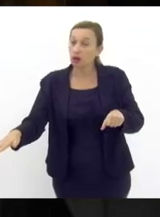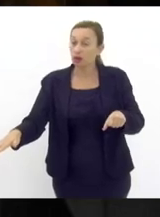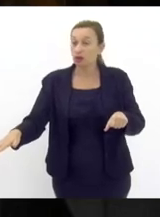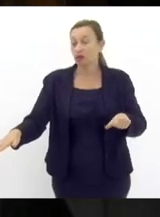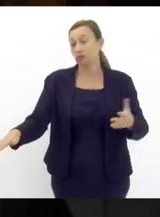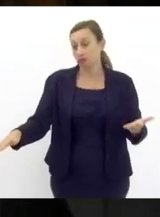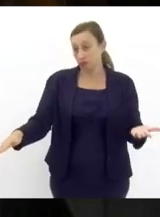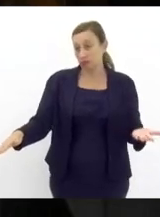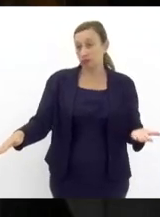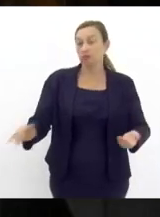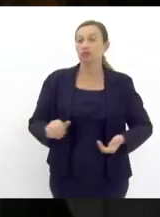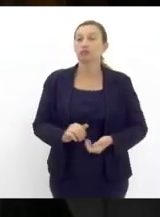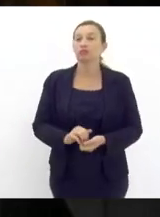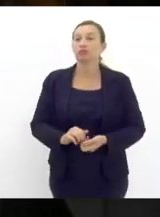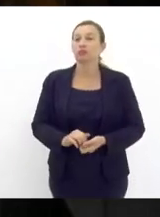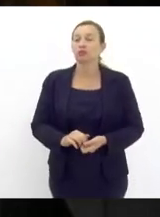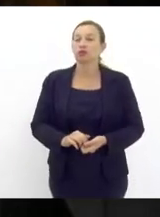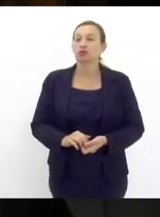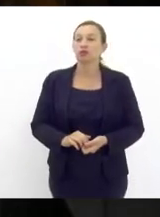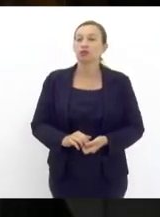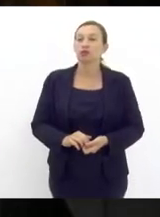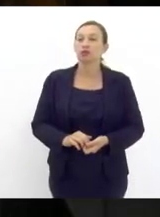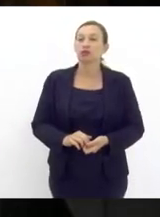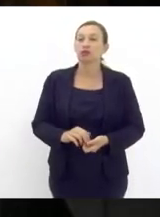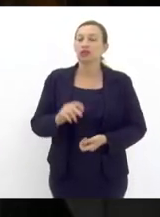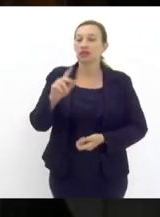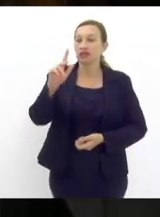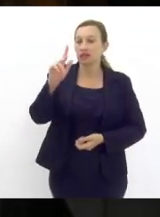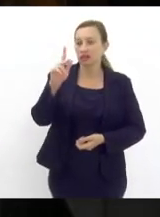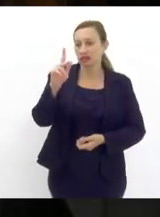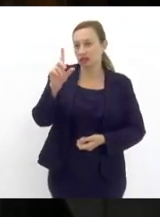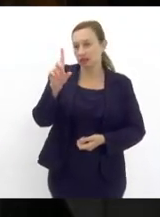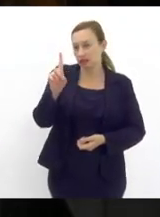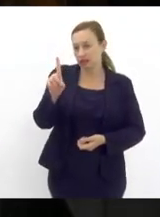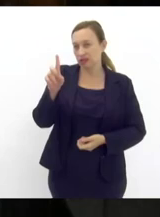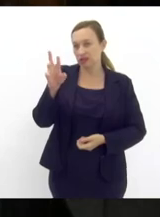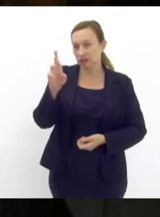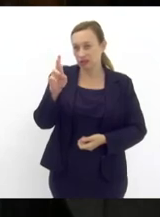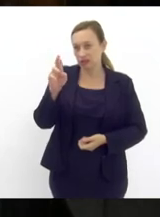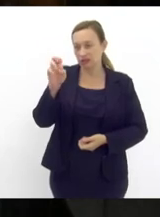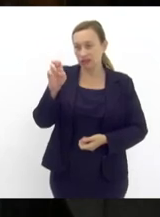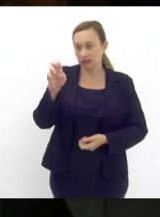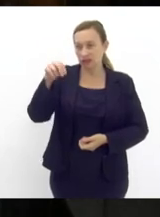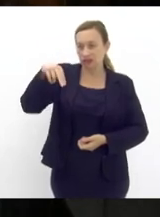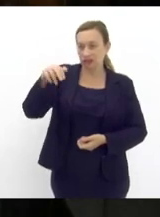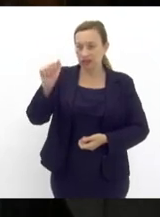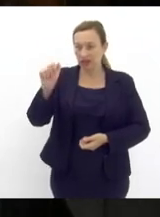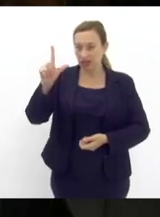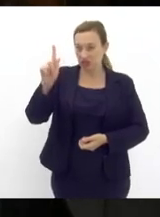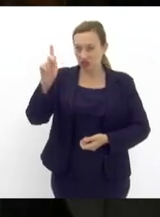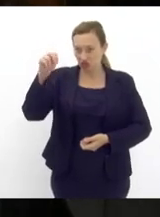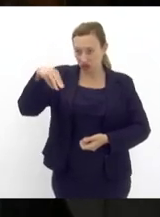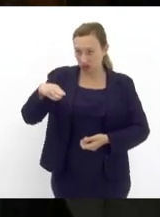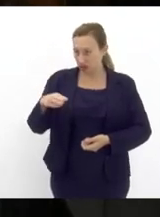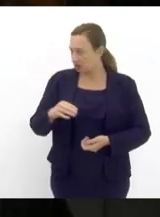do esgoto nos tubos de drenagem dito isso a senhora presidente